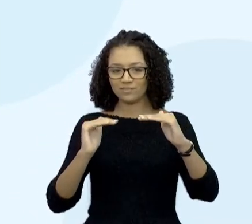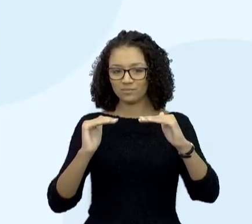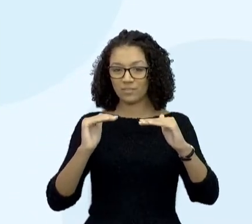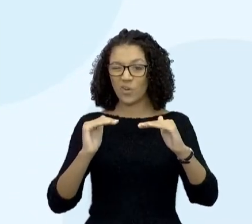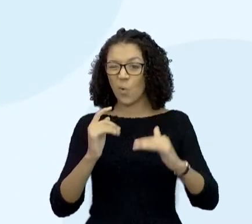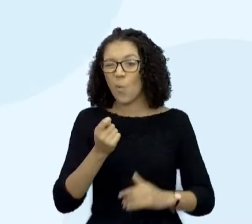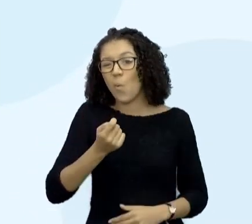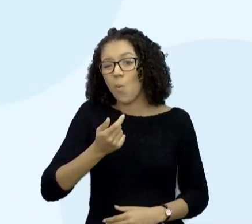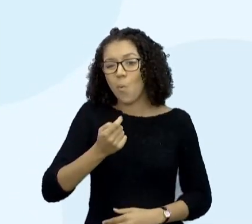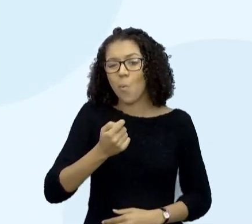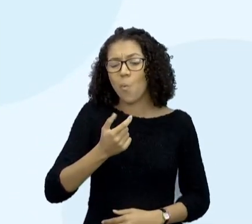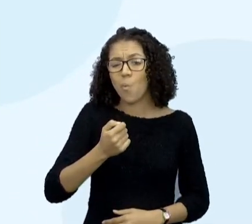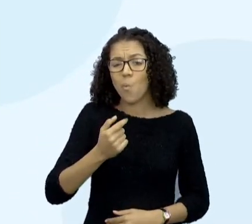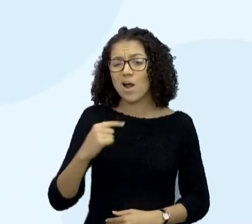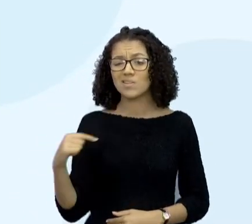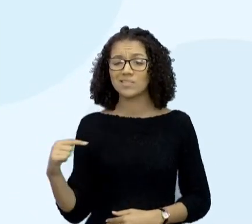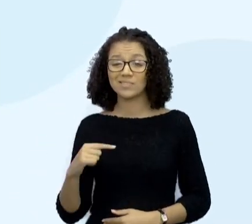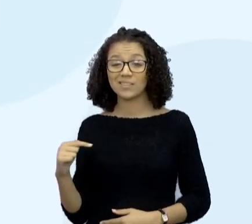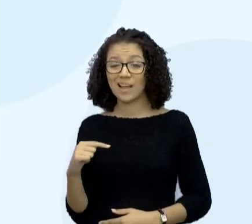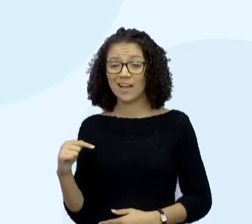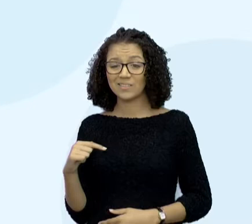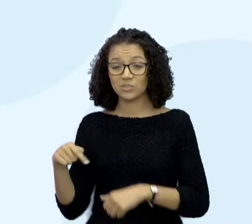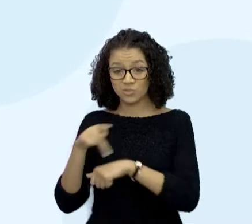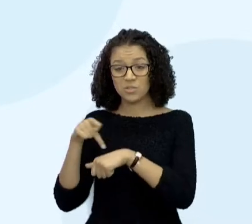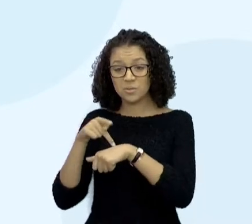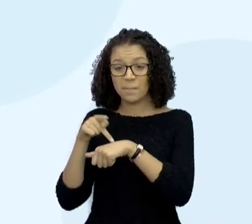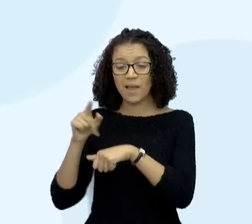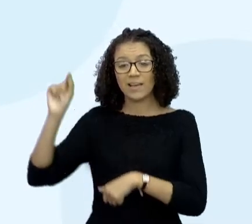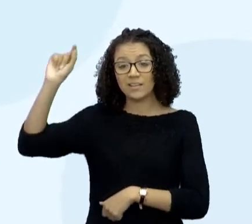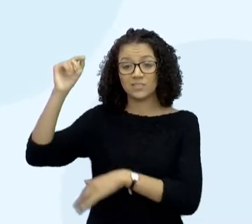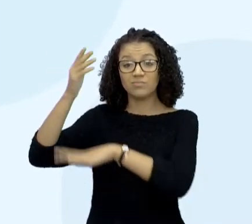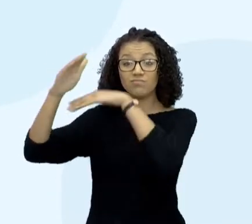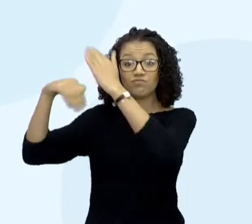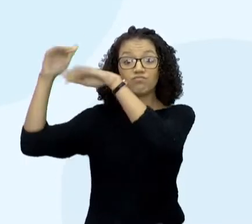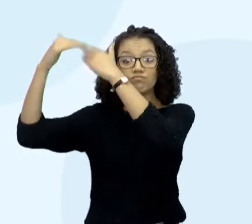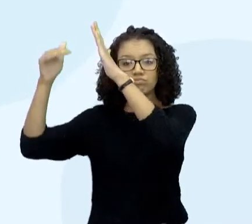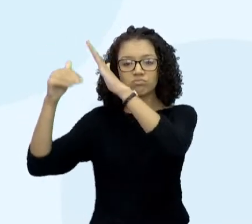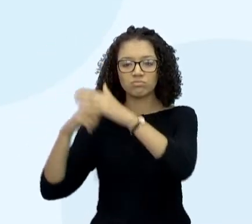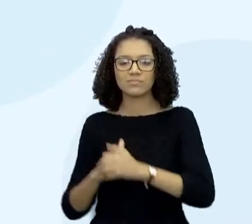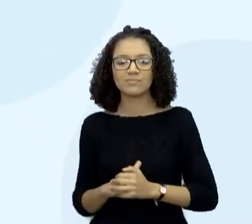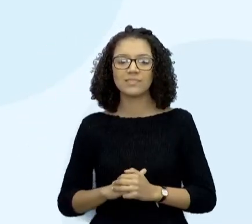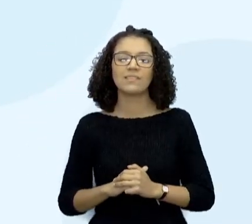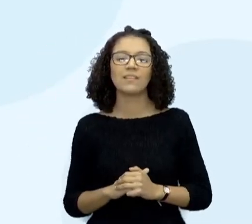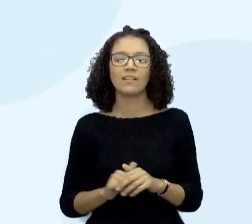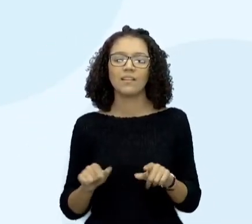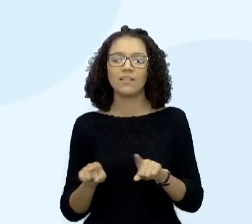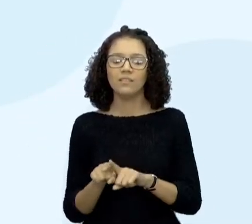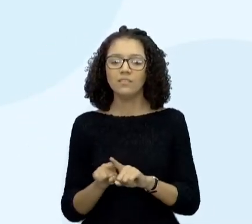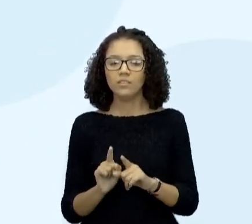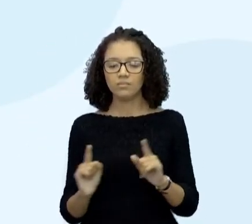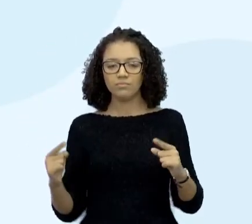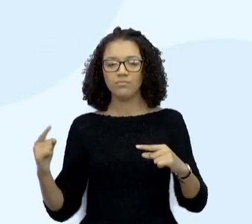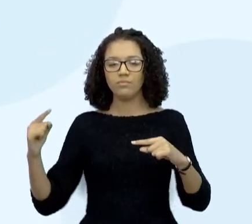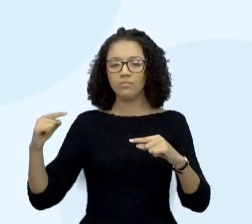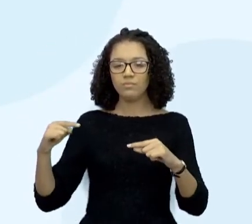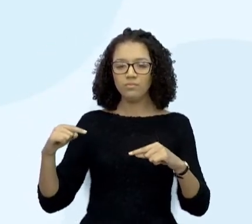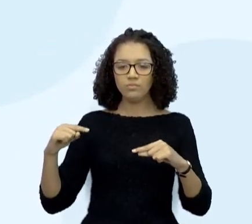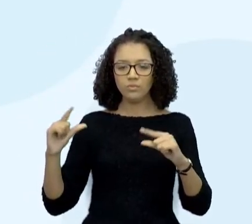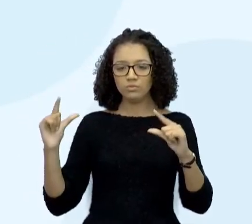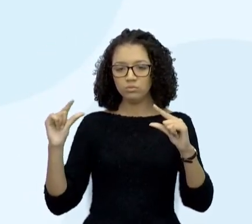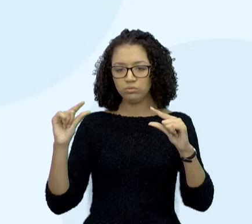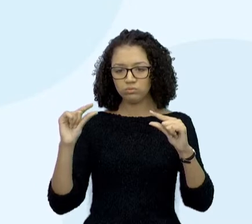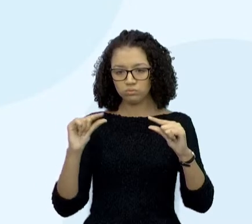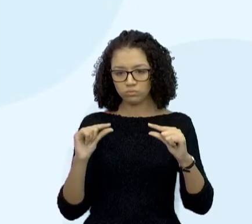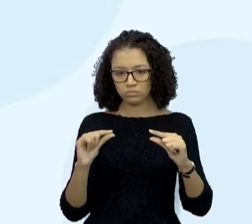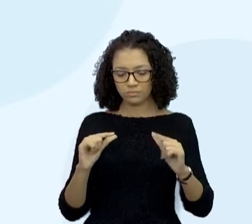em alguns países mais desenvolvidos, né? Então tem aqui em queda e depois disponibiliza. No estágio